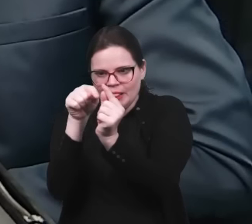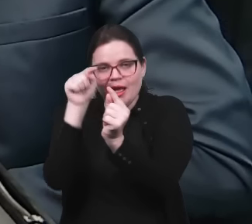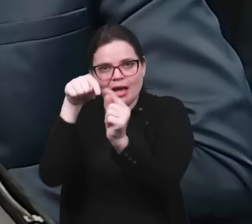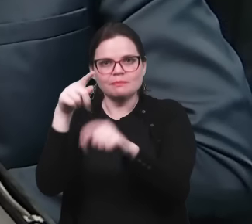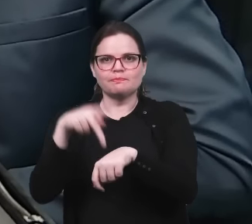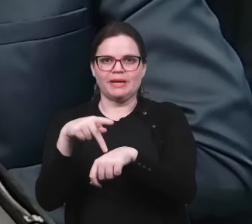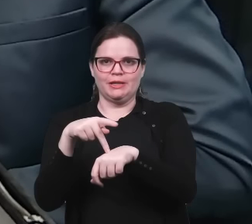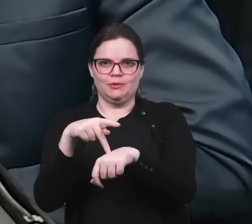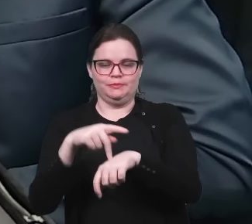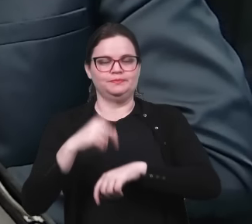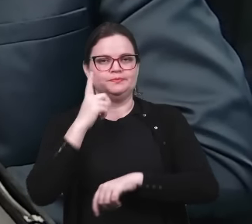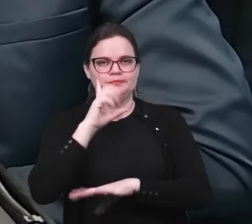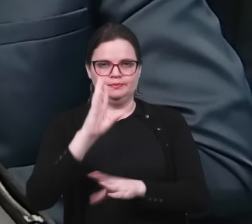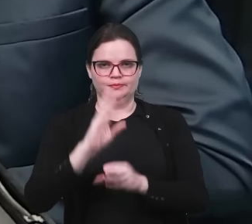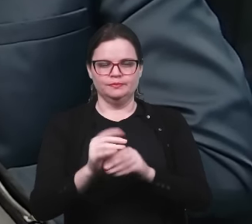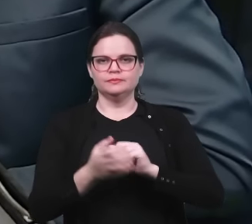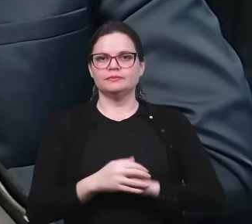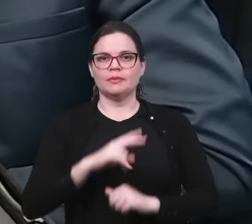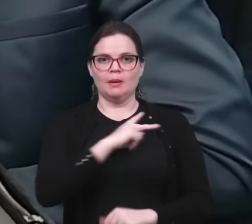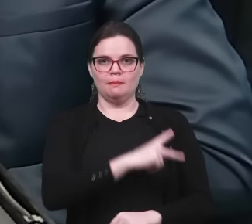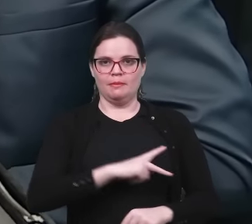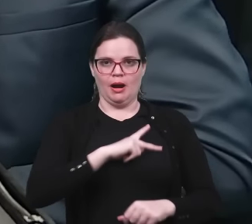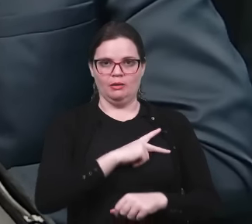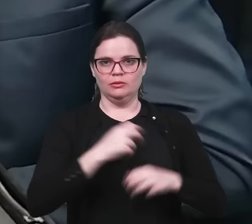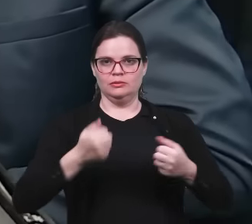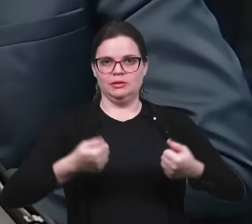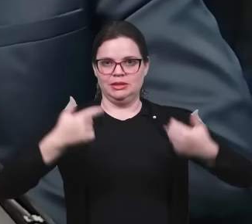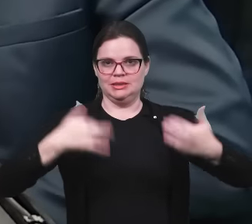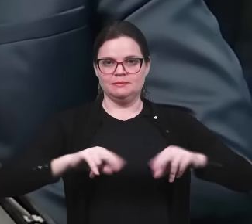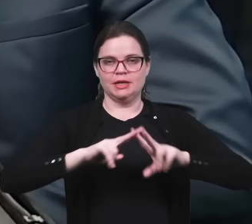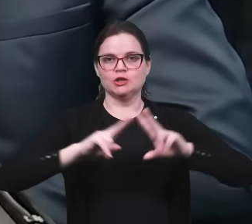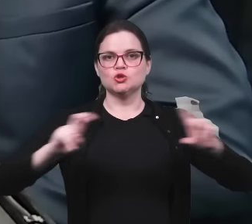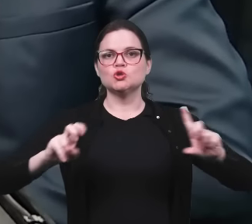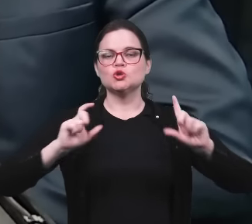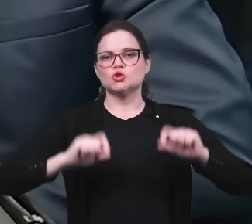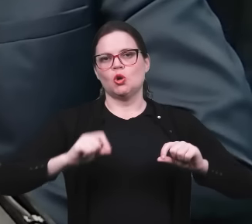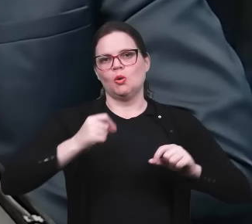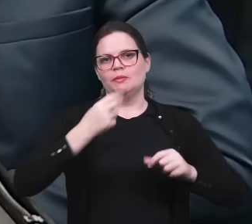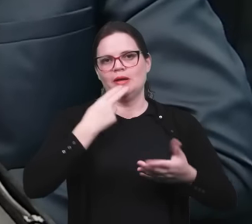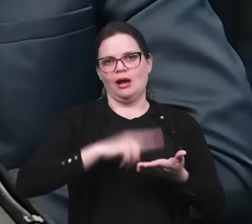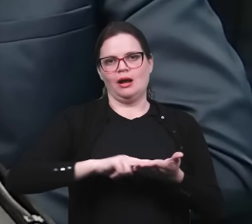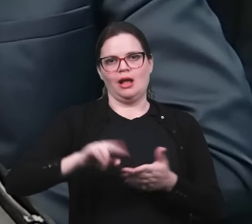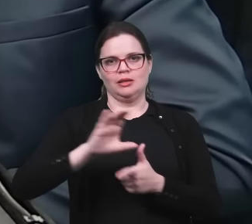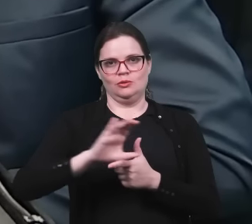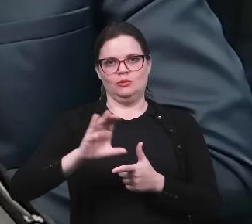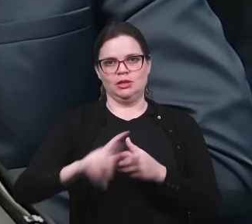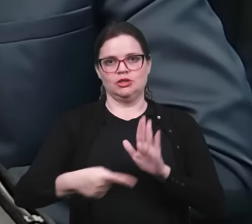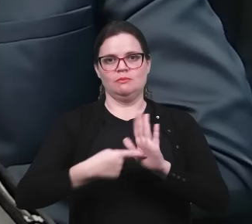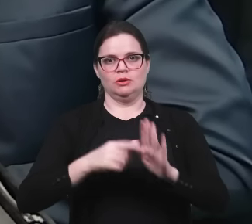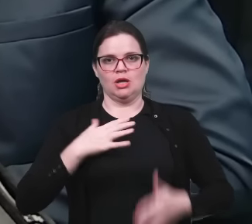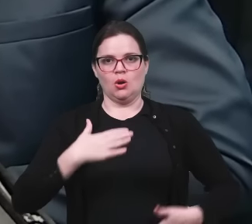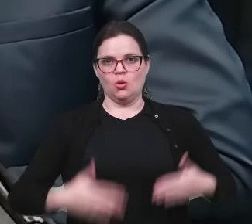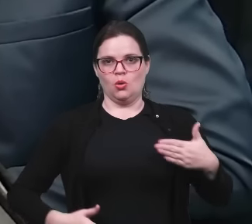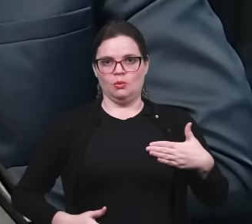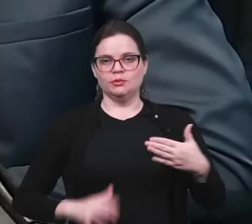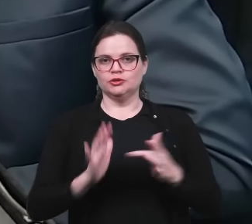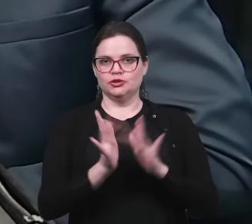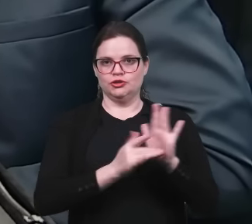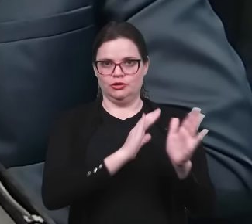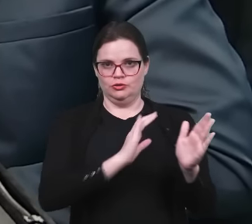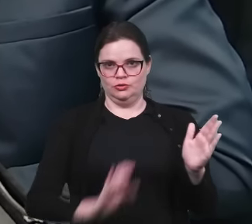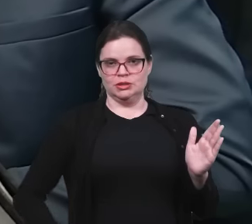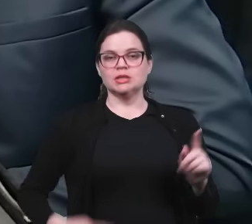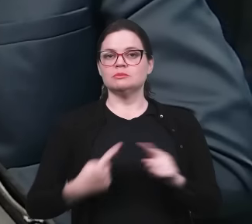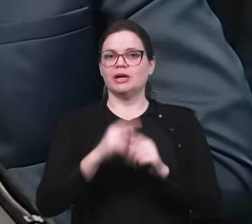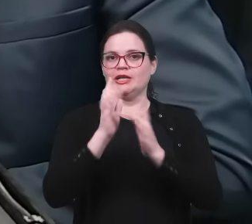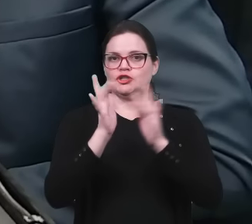carta explicando sobre igreja, corpo de Cristo. Então, a igreja é corpo, Jesus é o